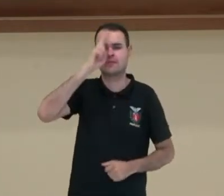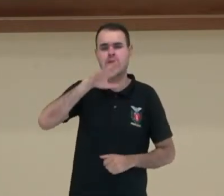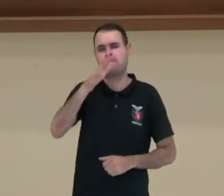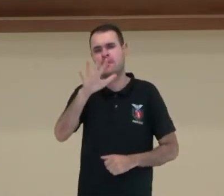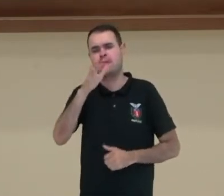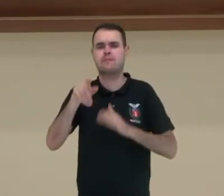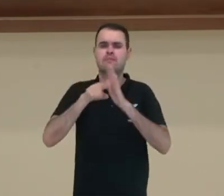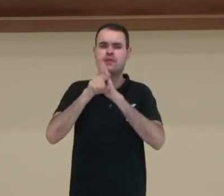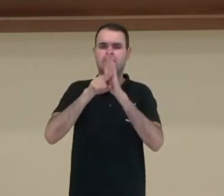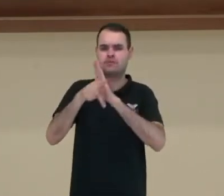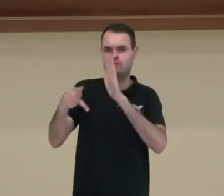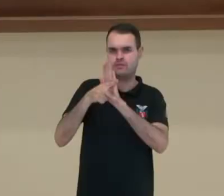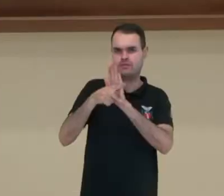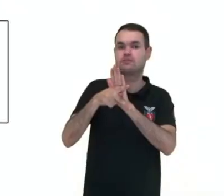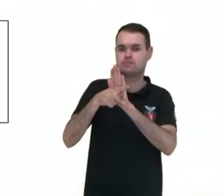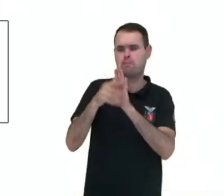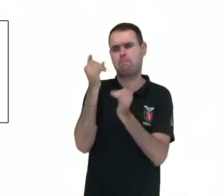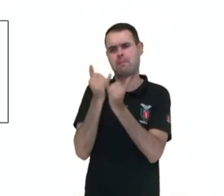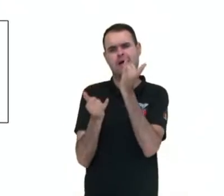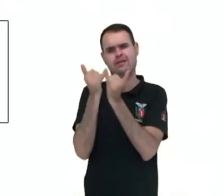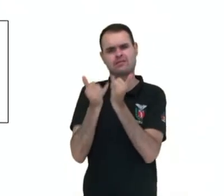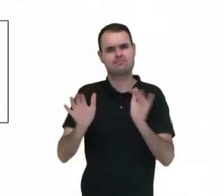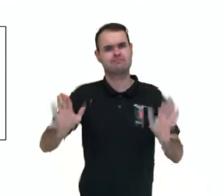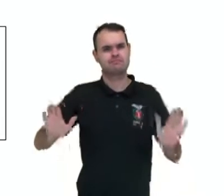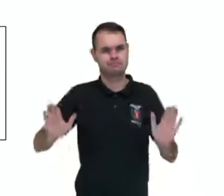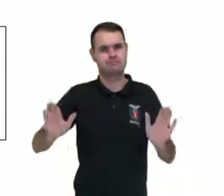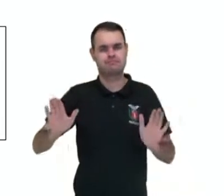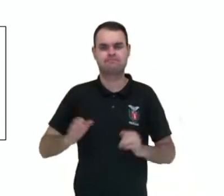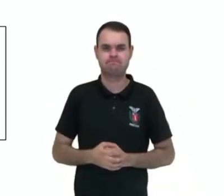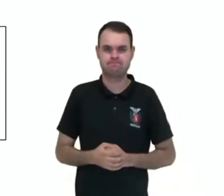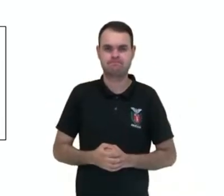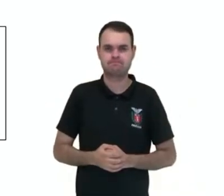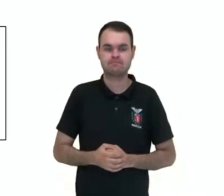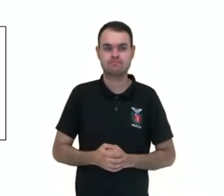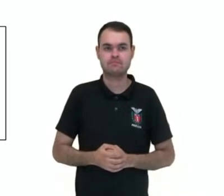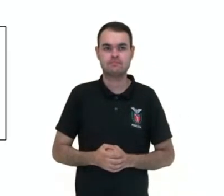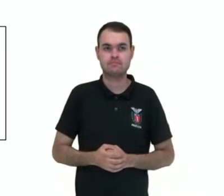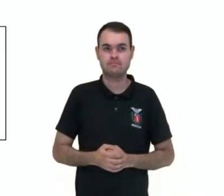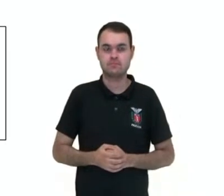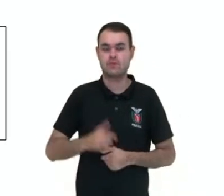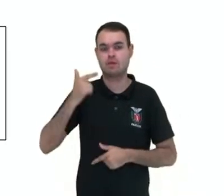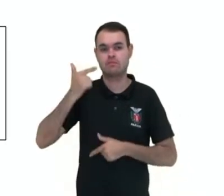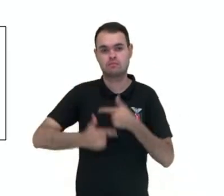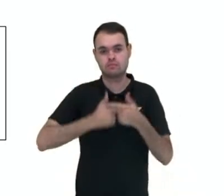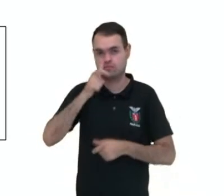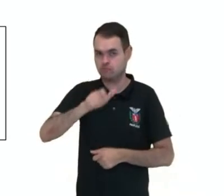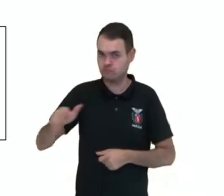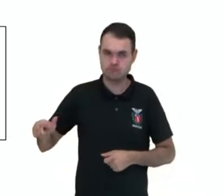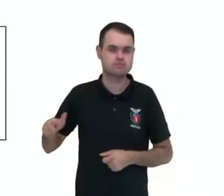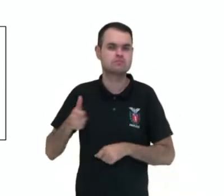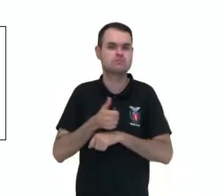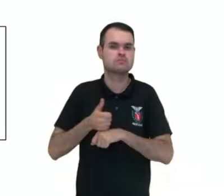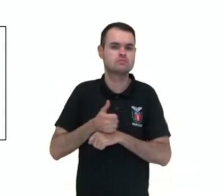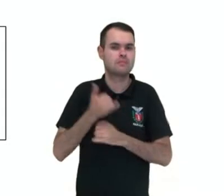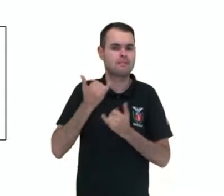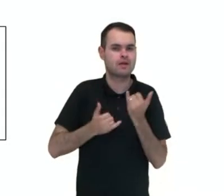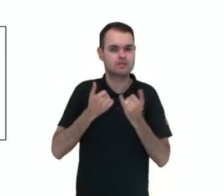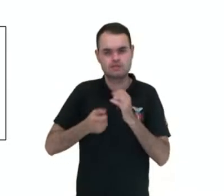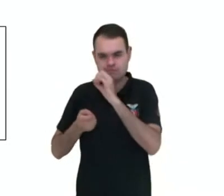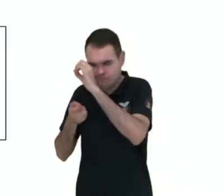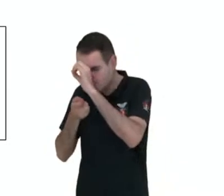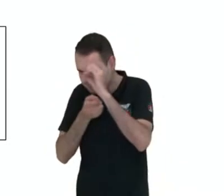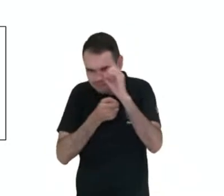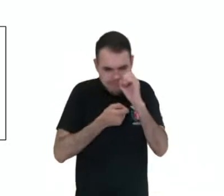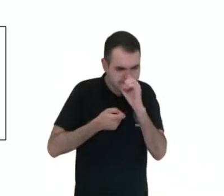de investigação e parecido com o trabalho da polícia. O trabalho do historiador é semelhante ao detetive. Ele